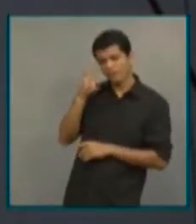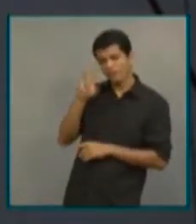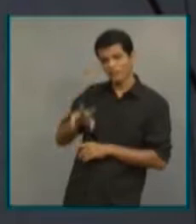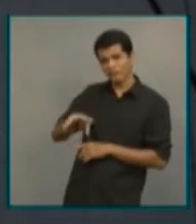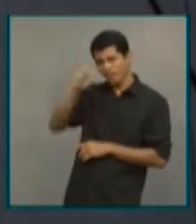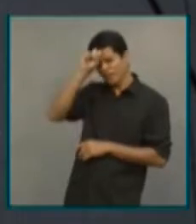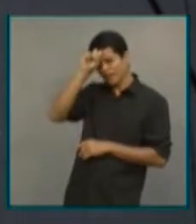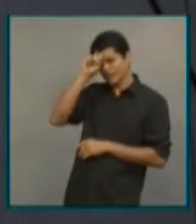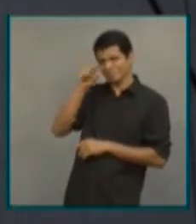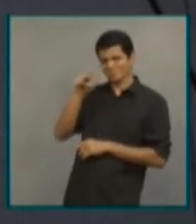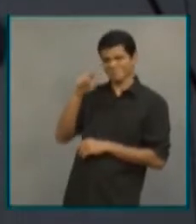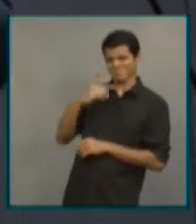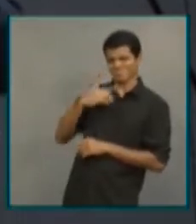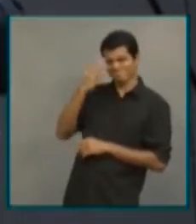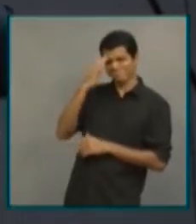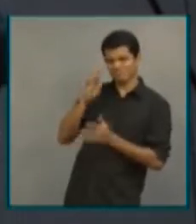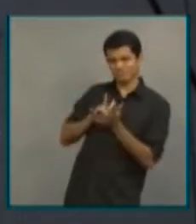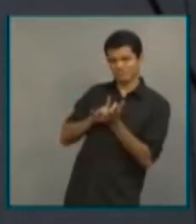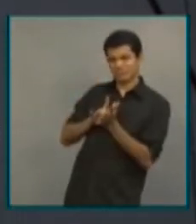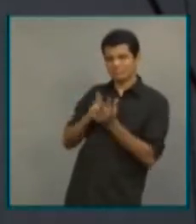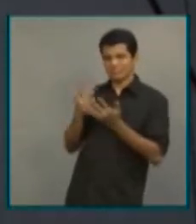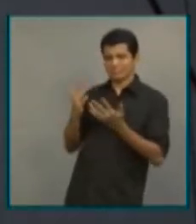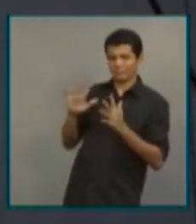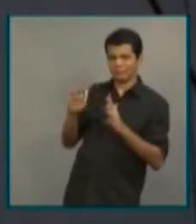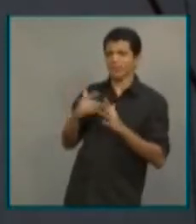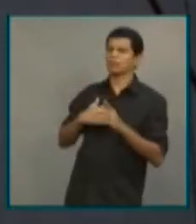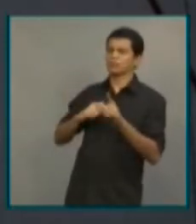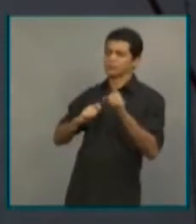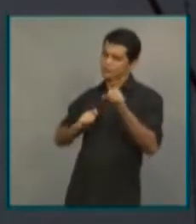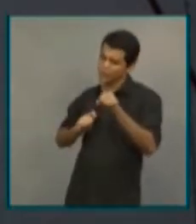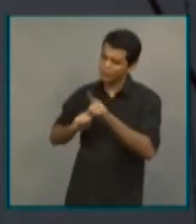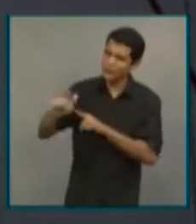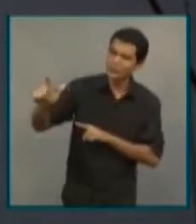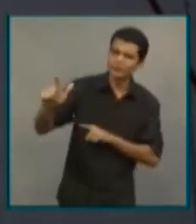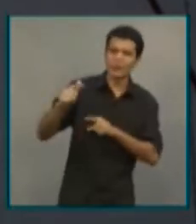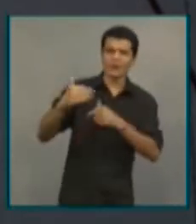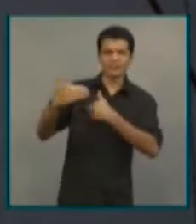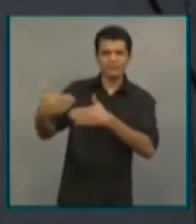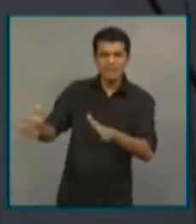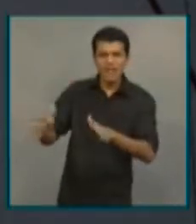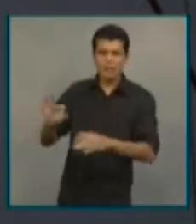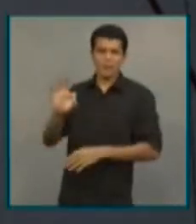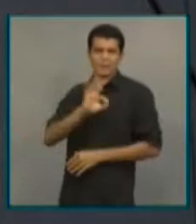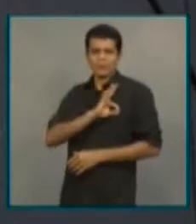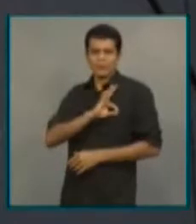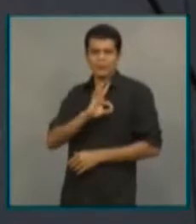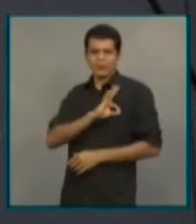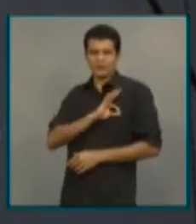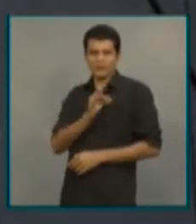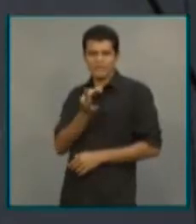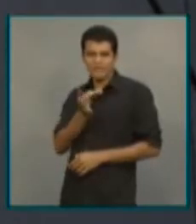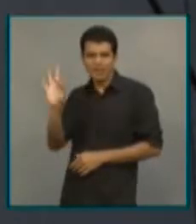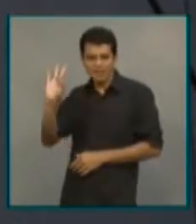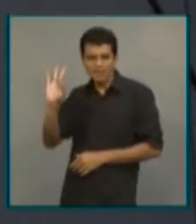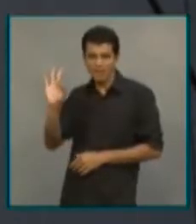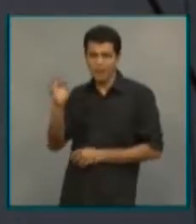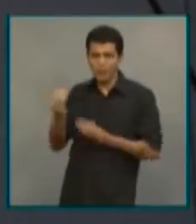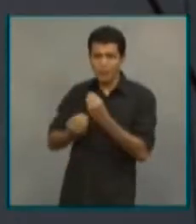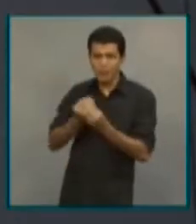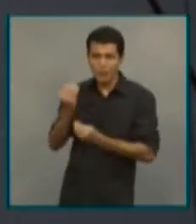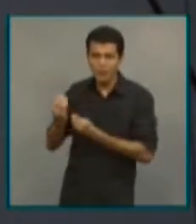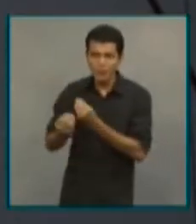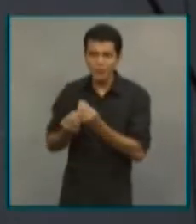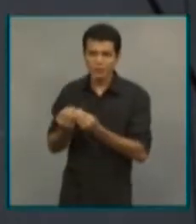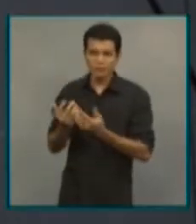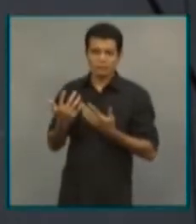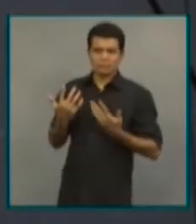OAB, me expulsou da sala da superintendência da Polícia Federal quando eu estava lá defendendo a vida dos advogados.